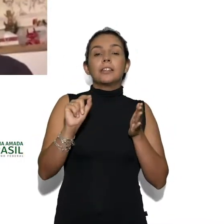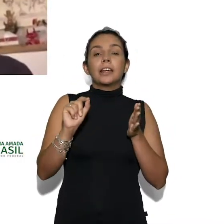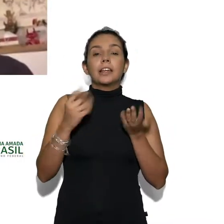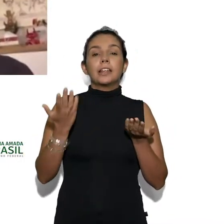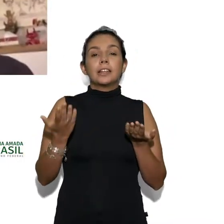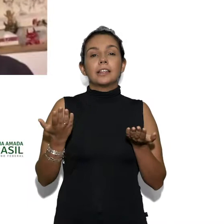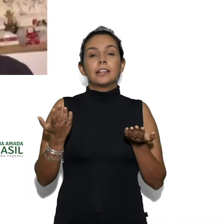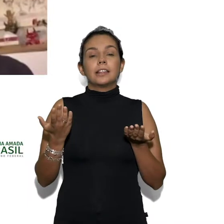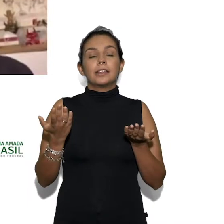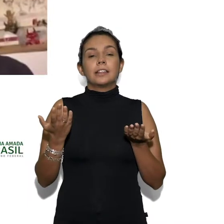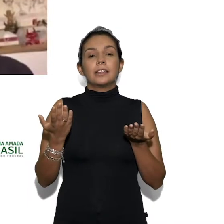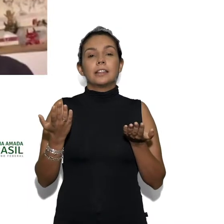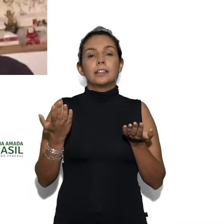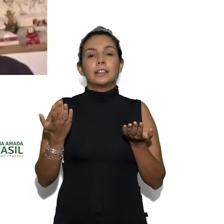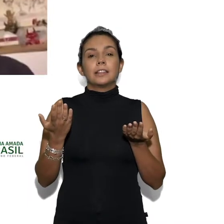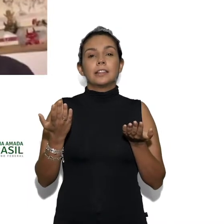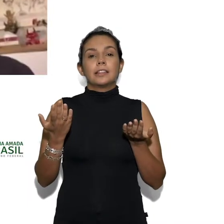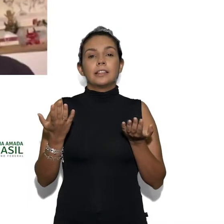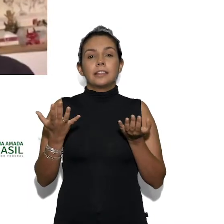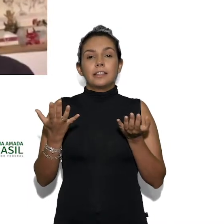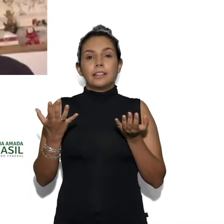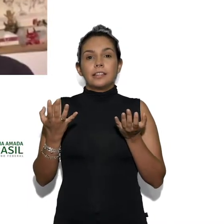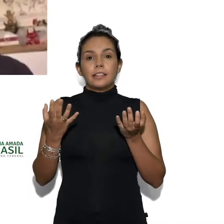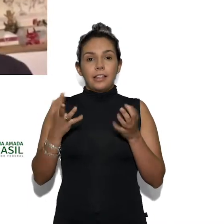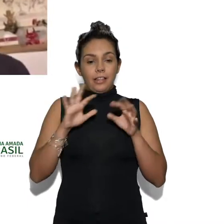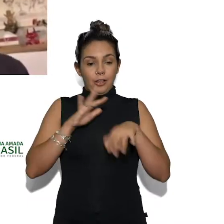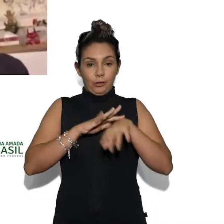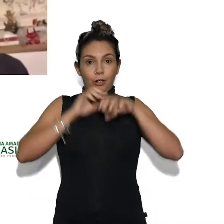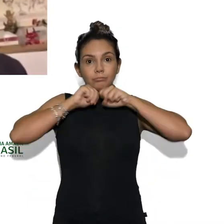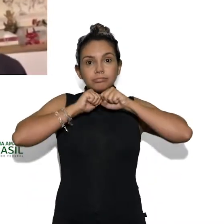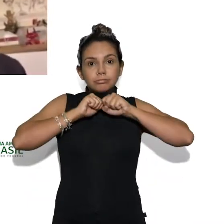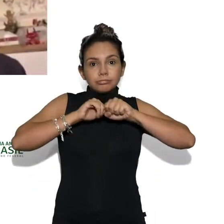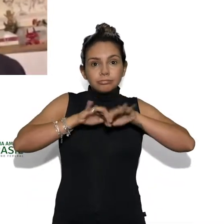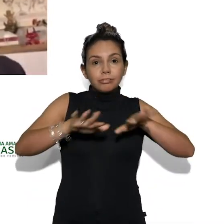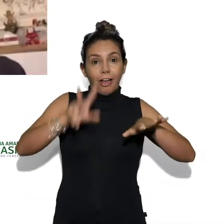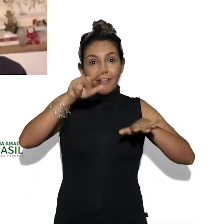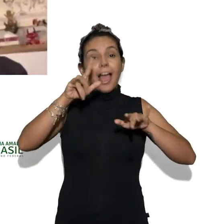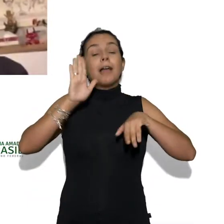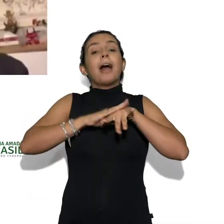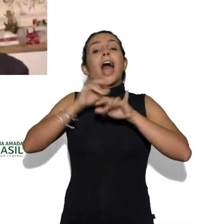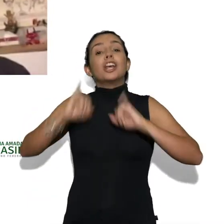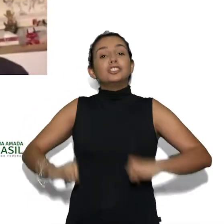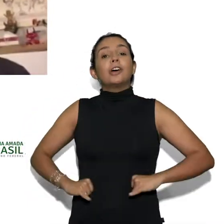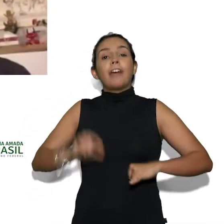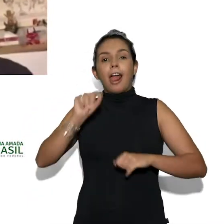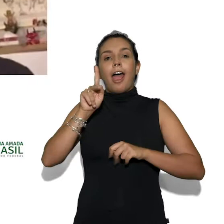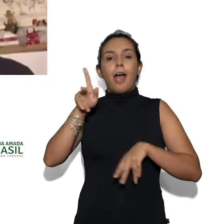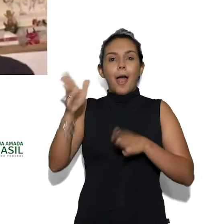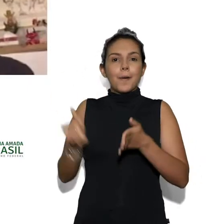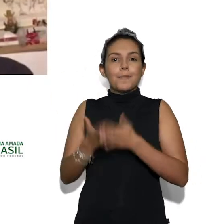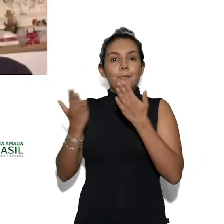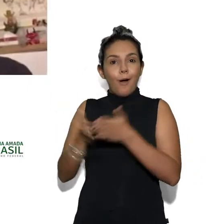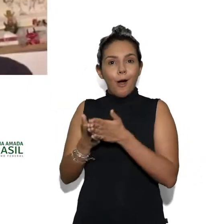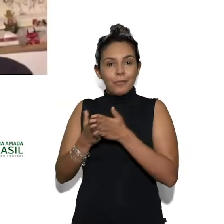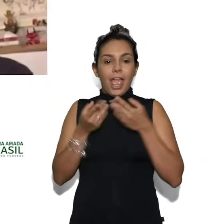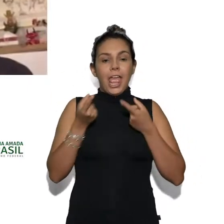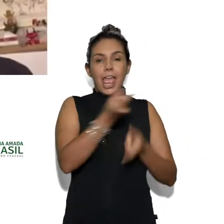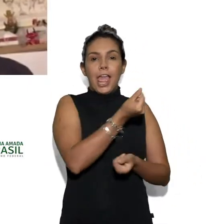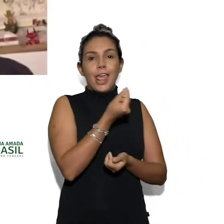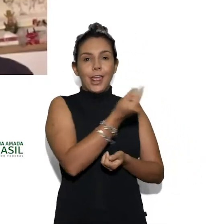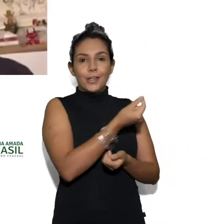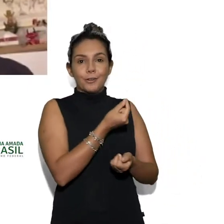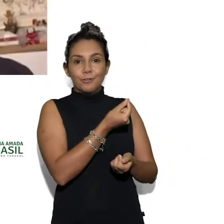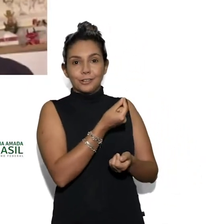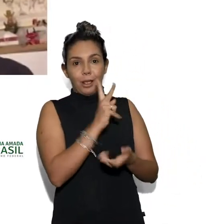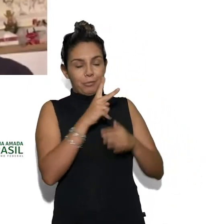facto, a pandemia vai sobretudo afetar os pobres e vai continuar a afetar os pobres. Os ricos